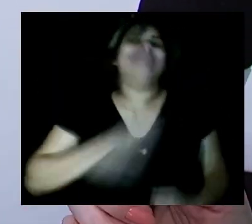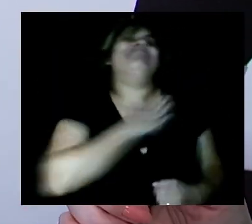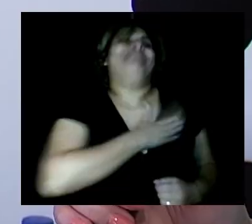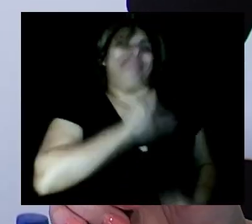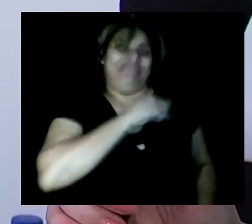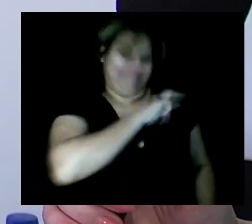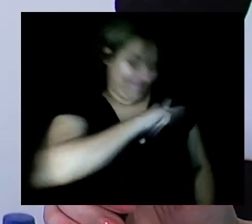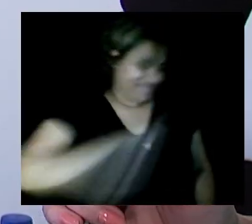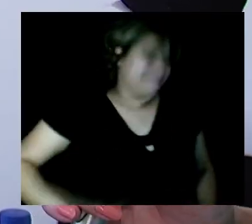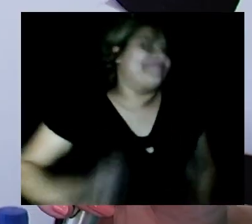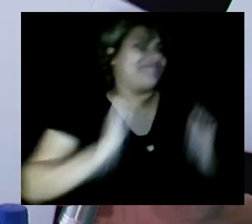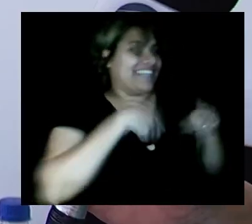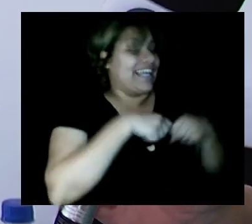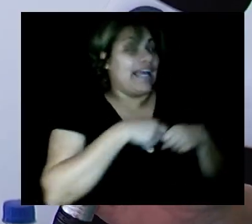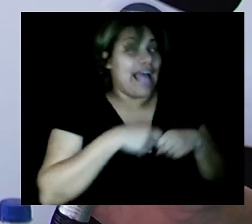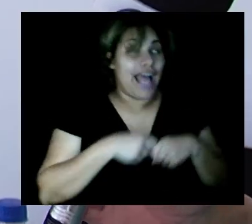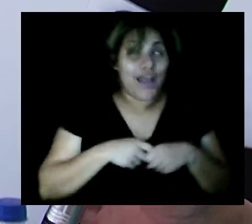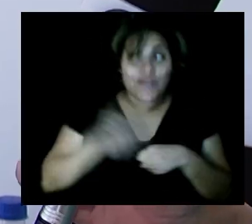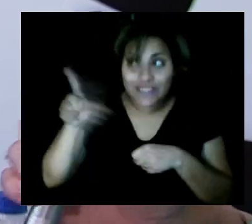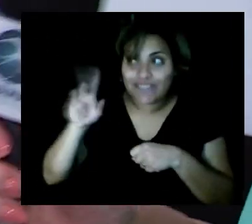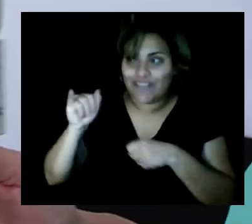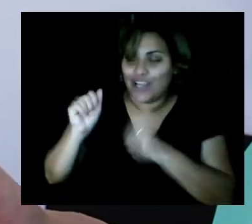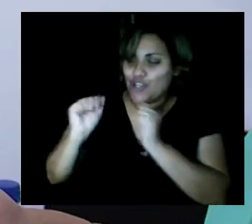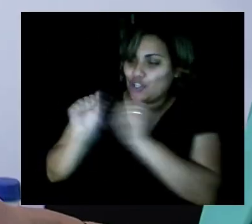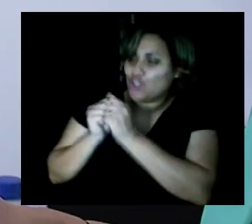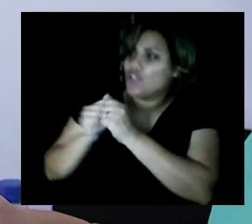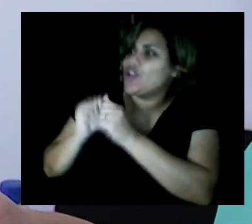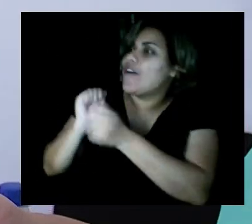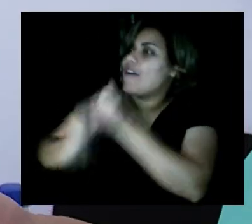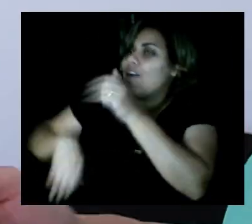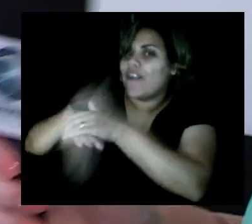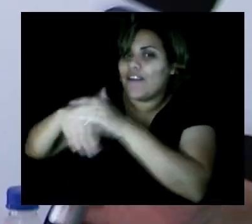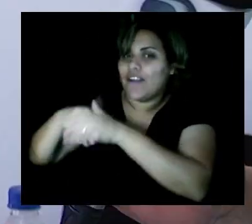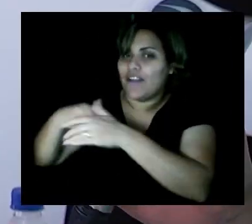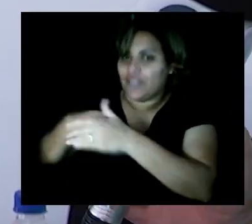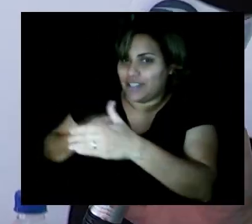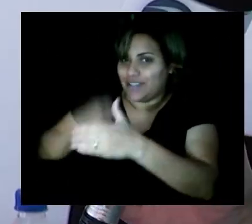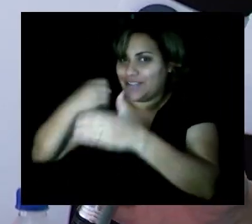vai jogar, você se sente um jogador da Ponte Preta? Não.